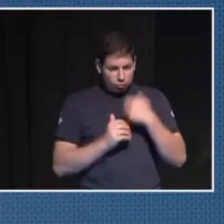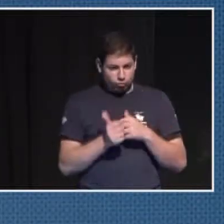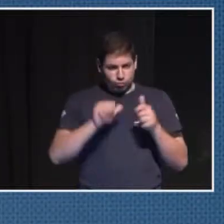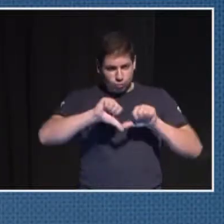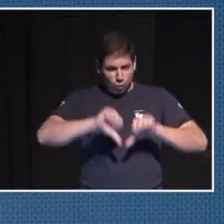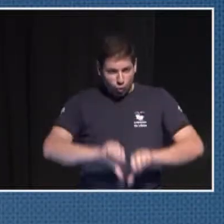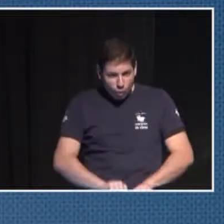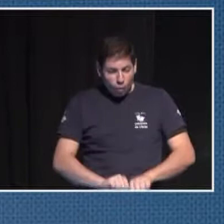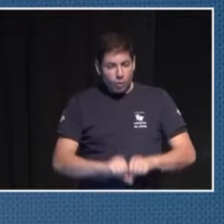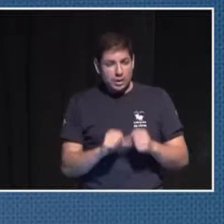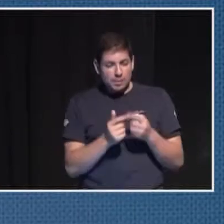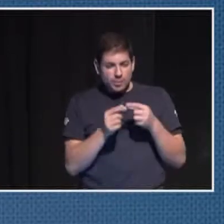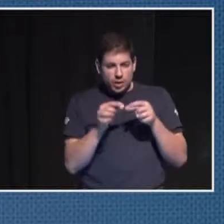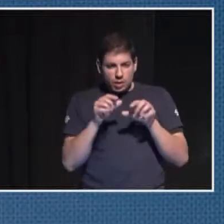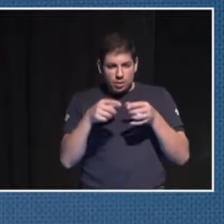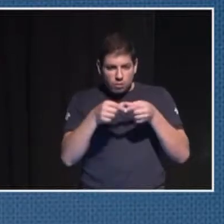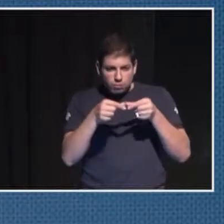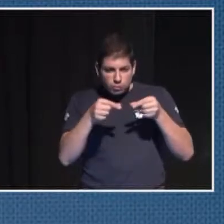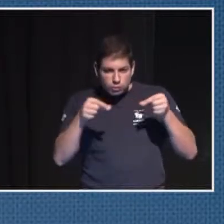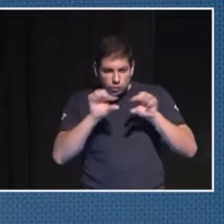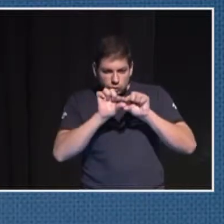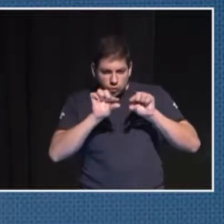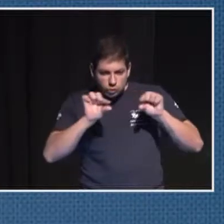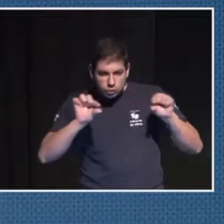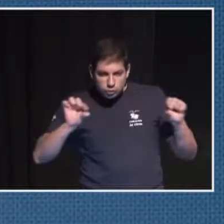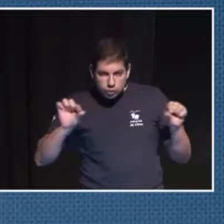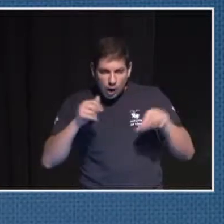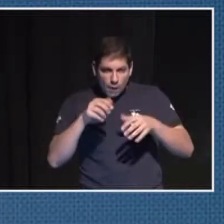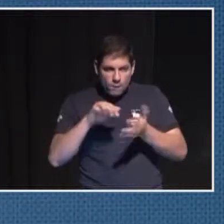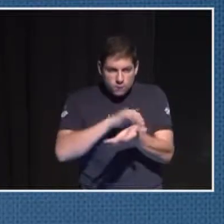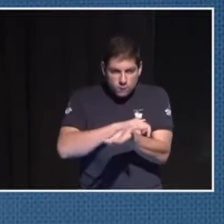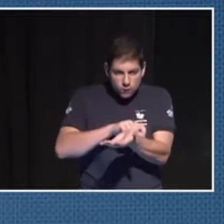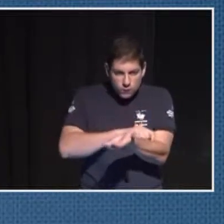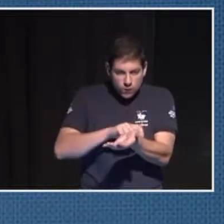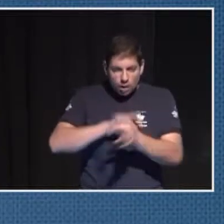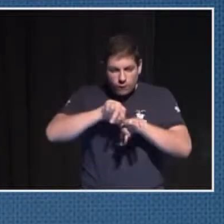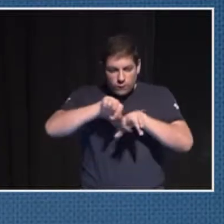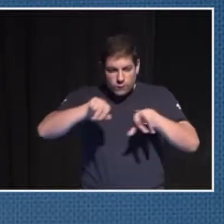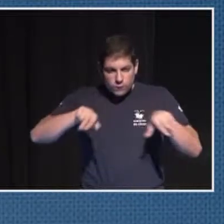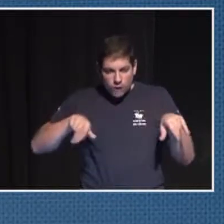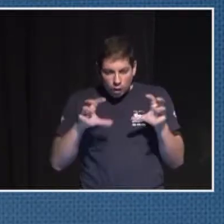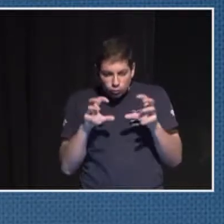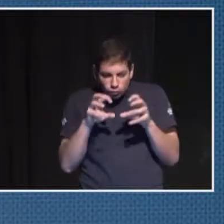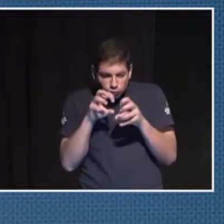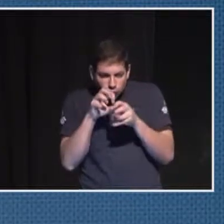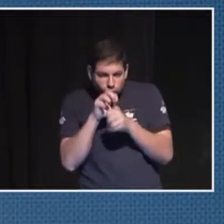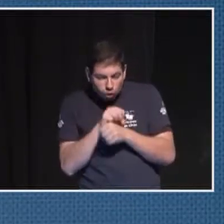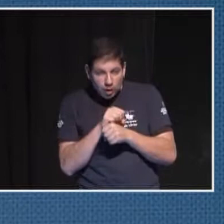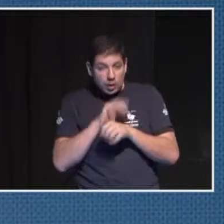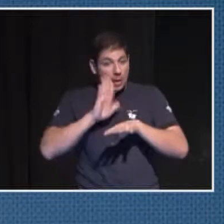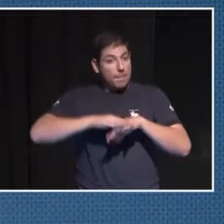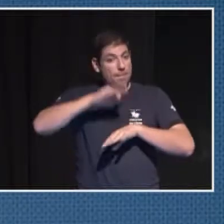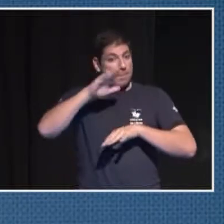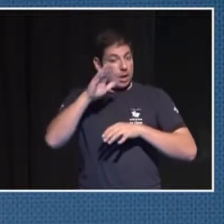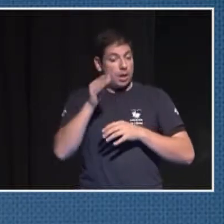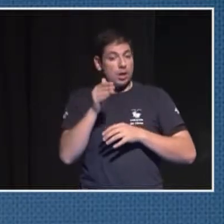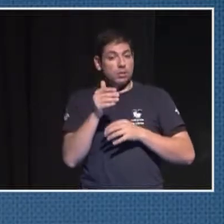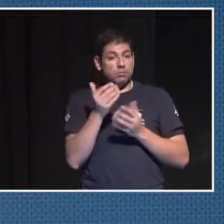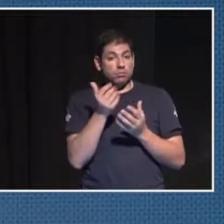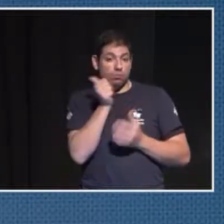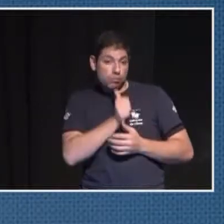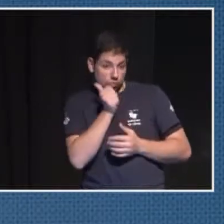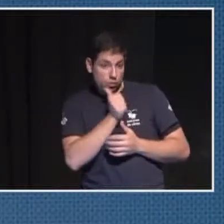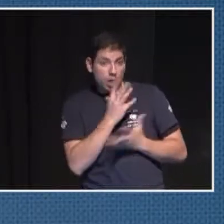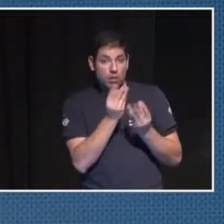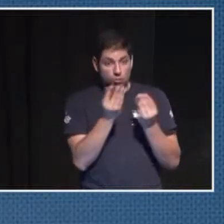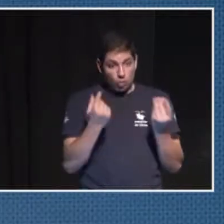e acomete, faz uma fibrose da pele e dos órgãos internos. É uma doença mais comum nas mulheres e